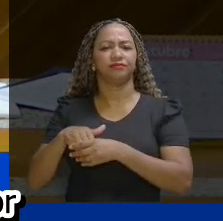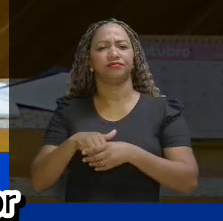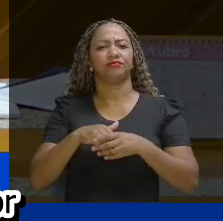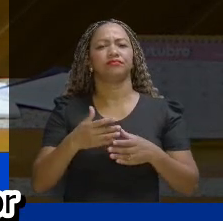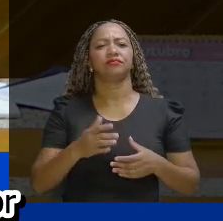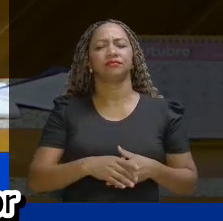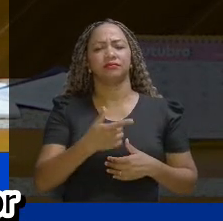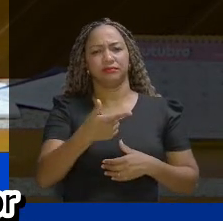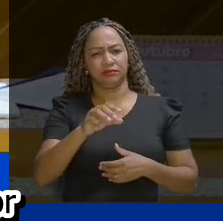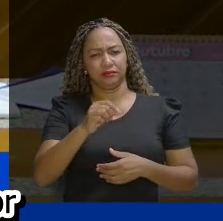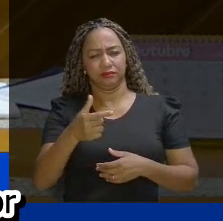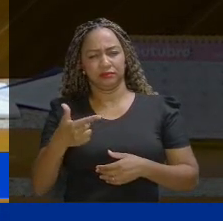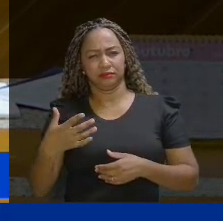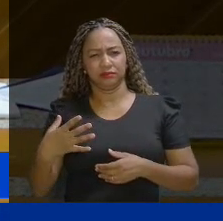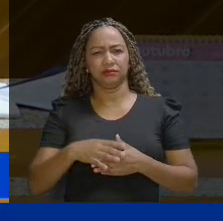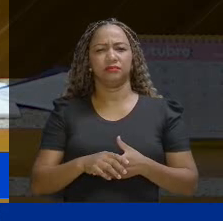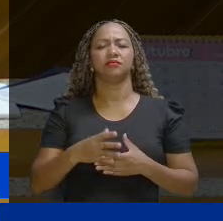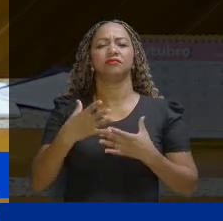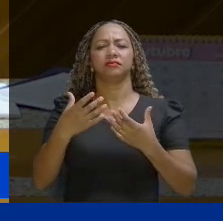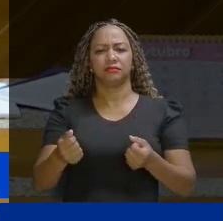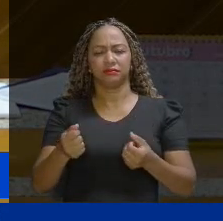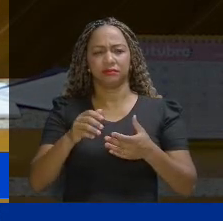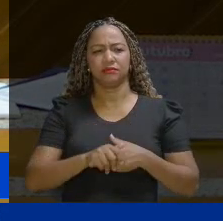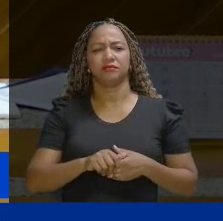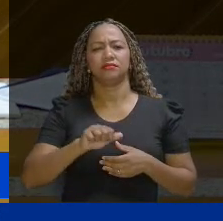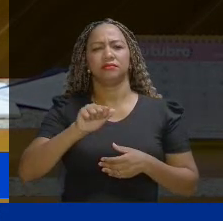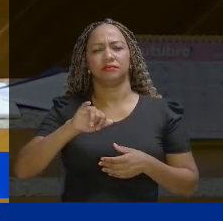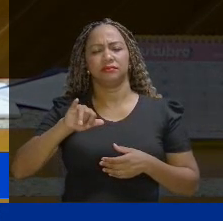8.048/2024, que julgou parcialmente procedente a AIGE